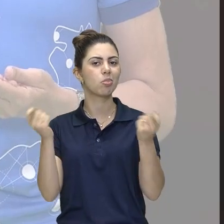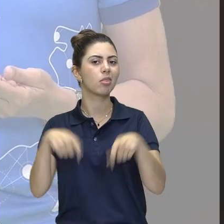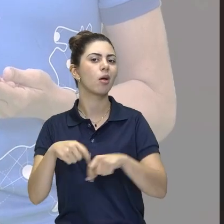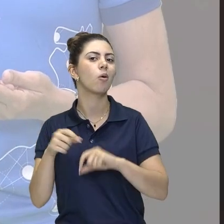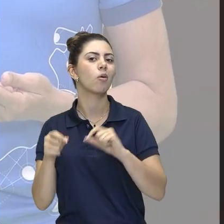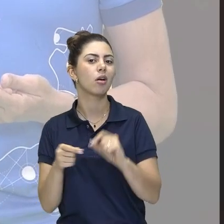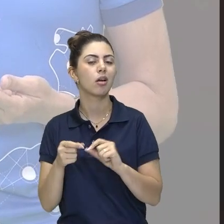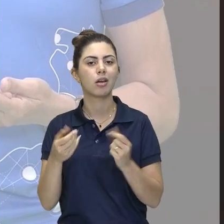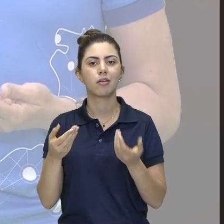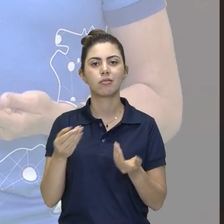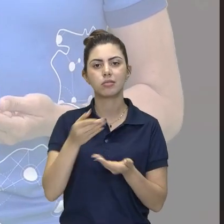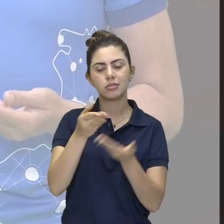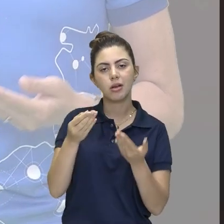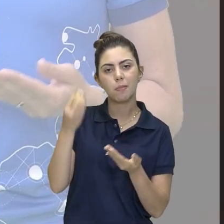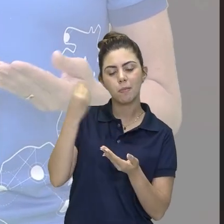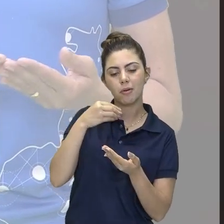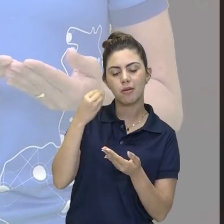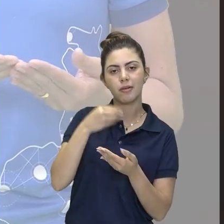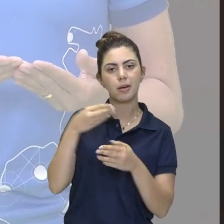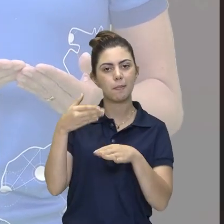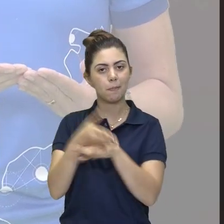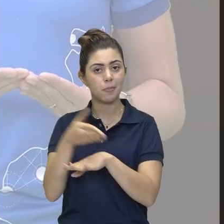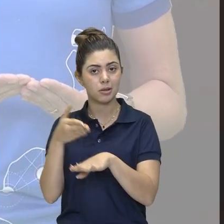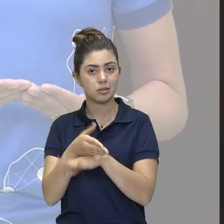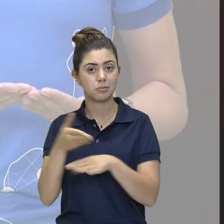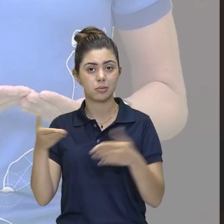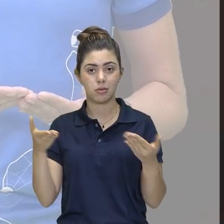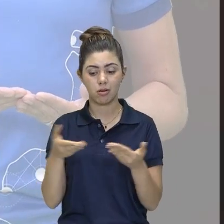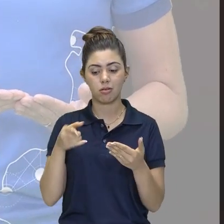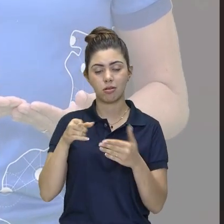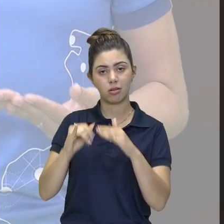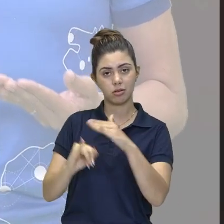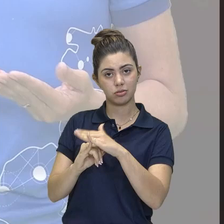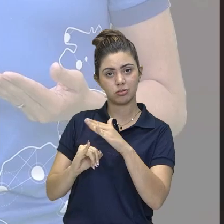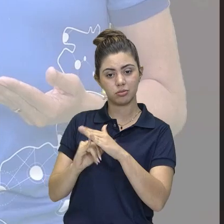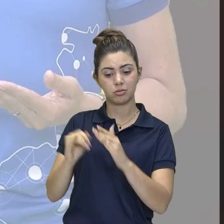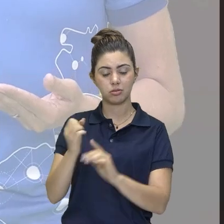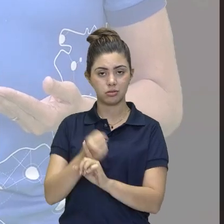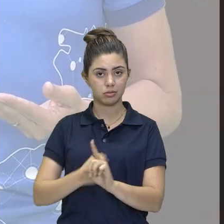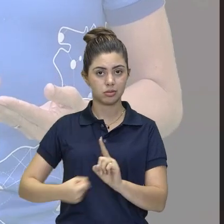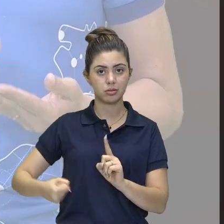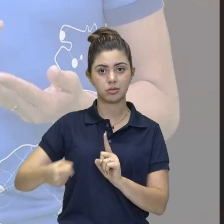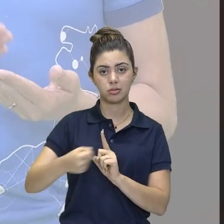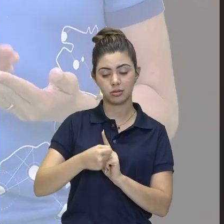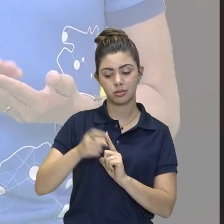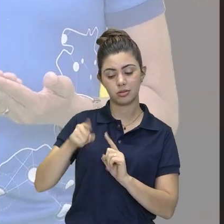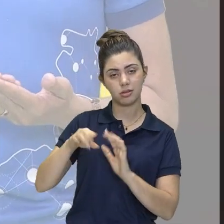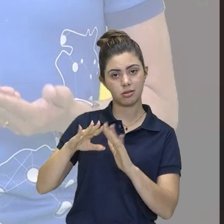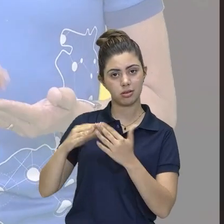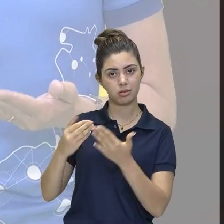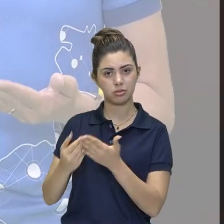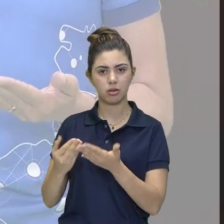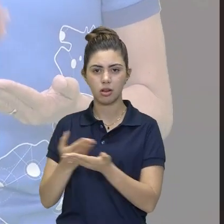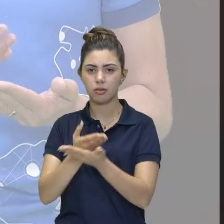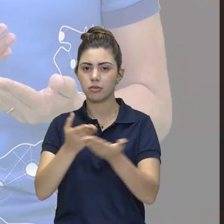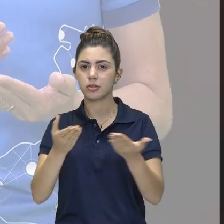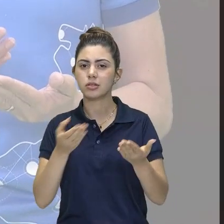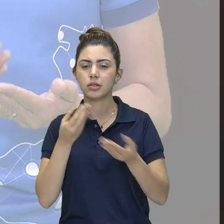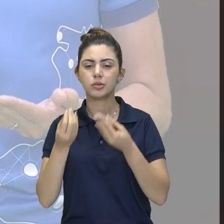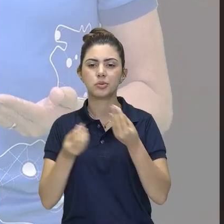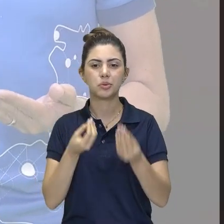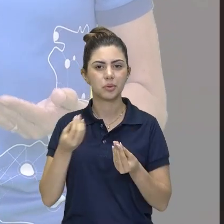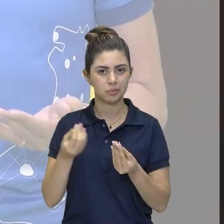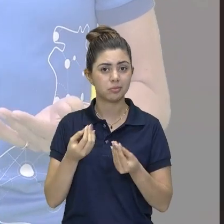oportunidade de participação nesta instituição social, que é a escola, vocês estão